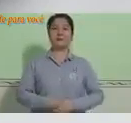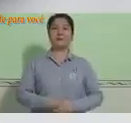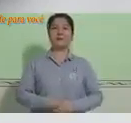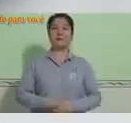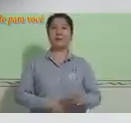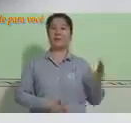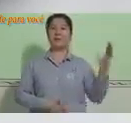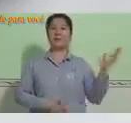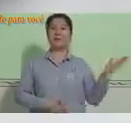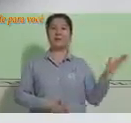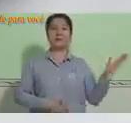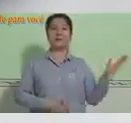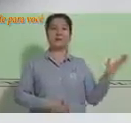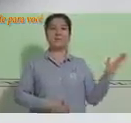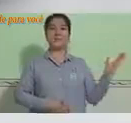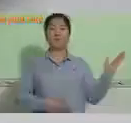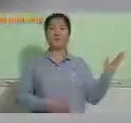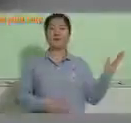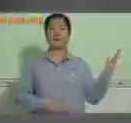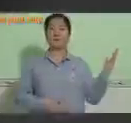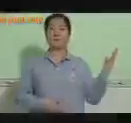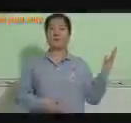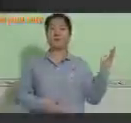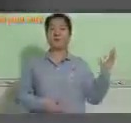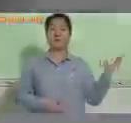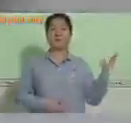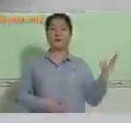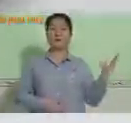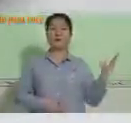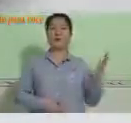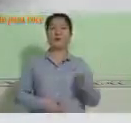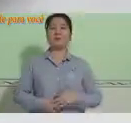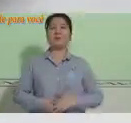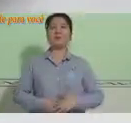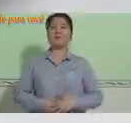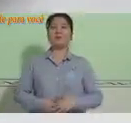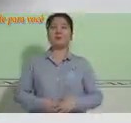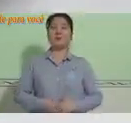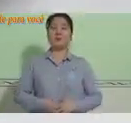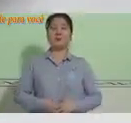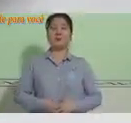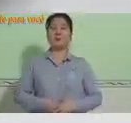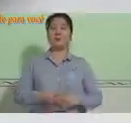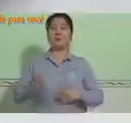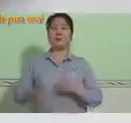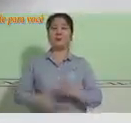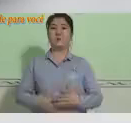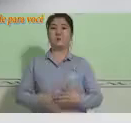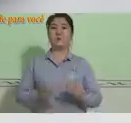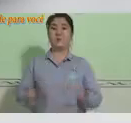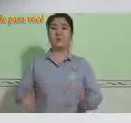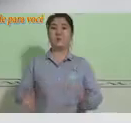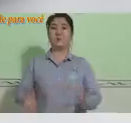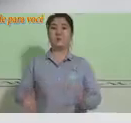ssa cmms dília a r ao sr m qualquer momento do ciclo menstrual de glee dever ser